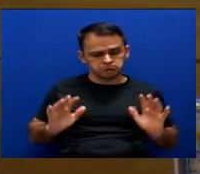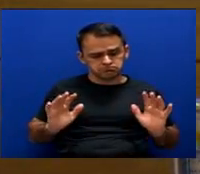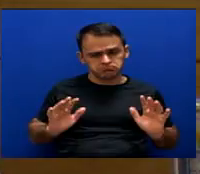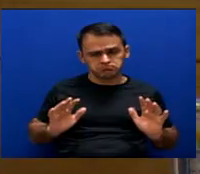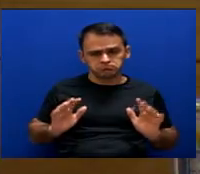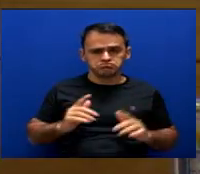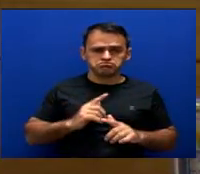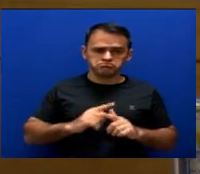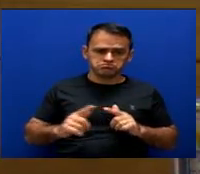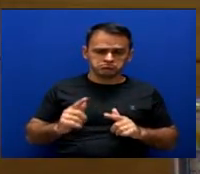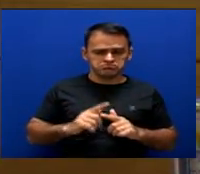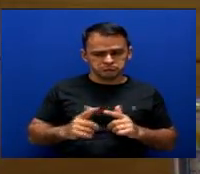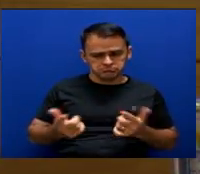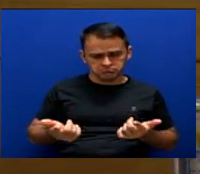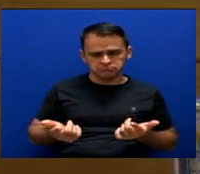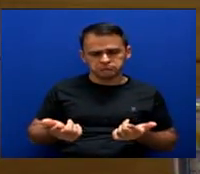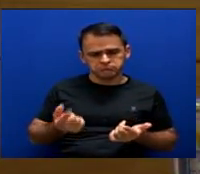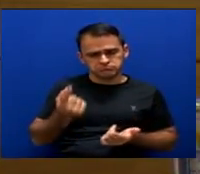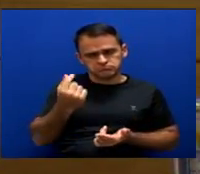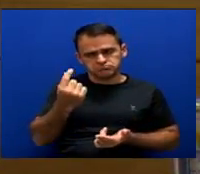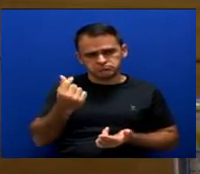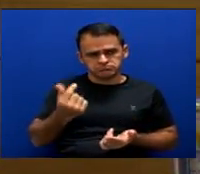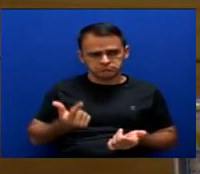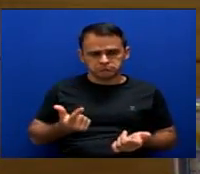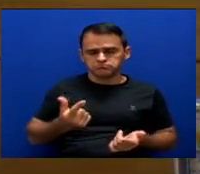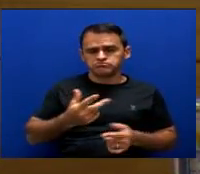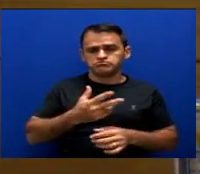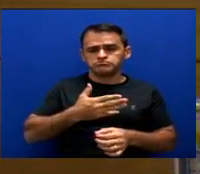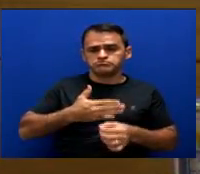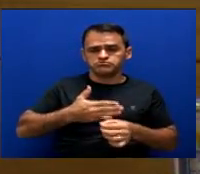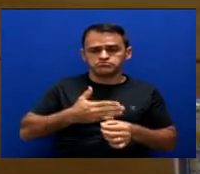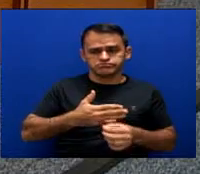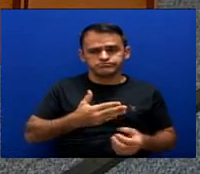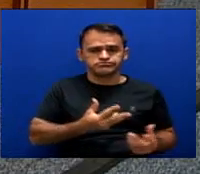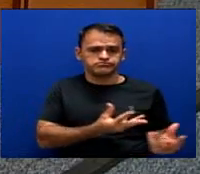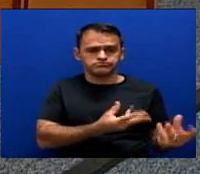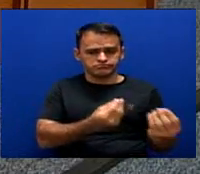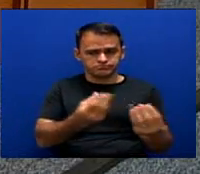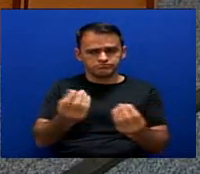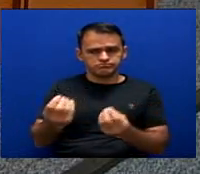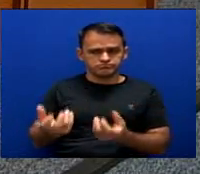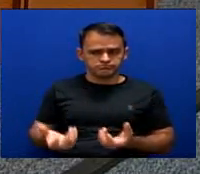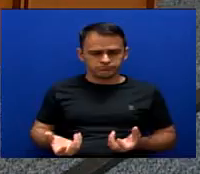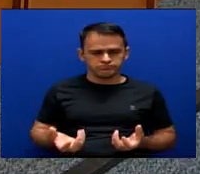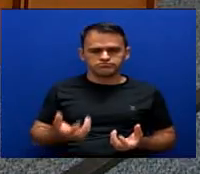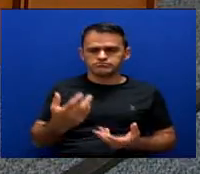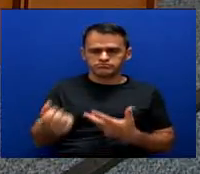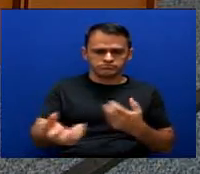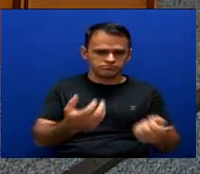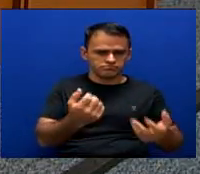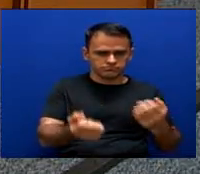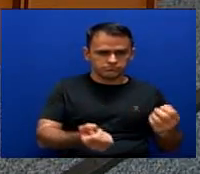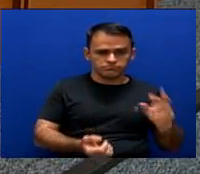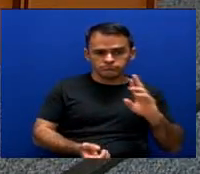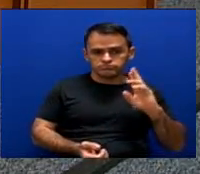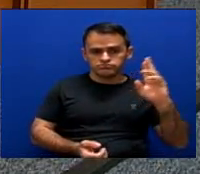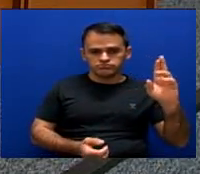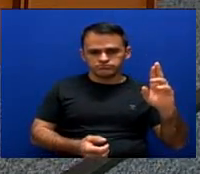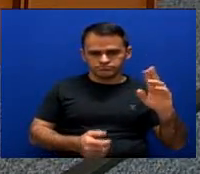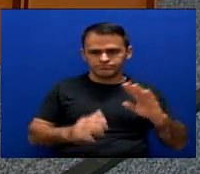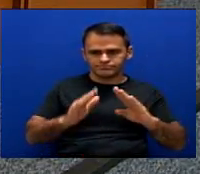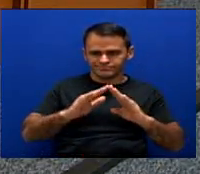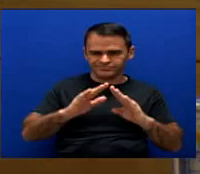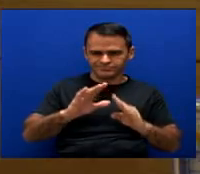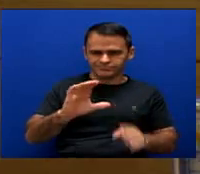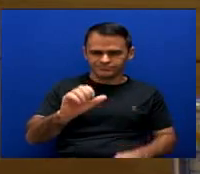e de dinheiro e muitos municípios que assumiram essa parte das residências terapêuticas até agora não